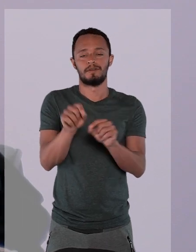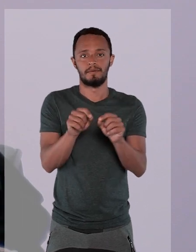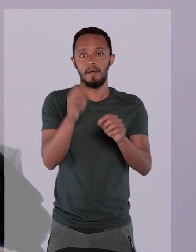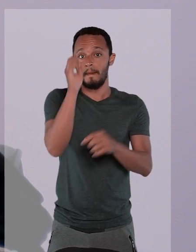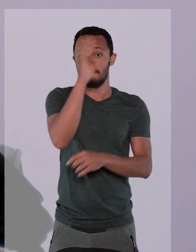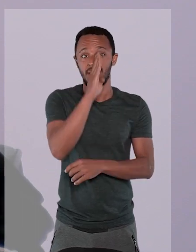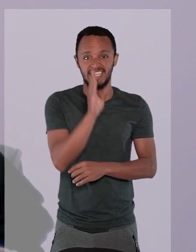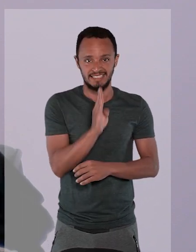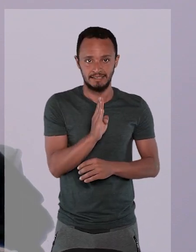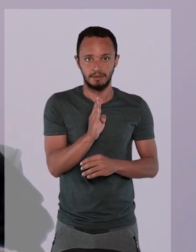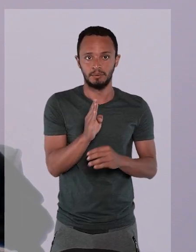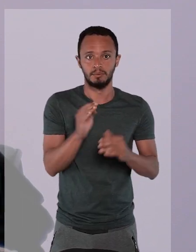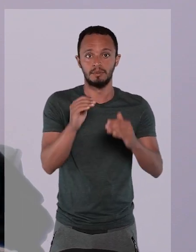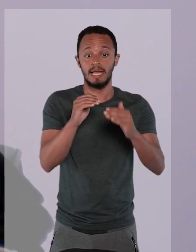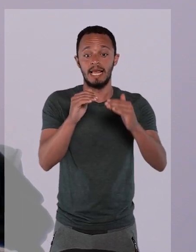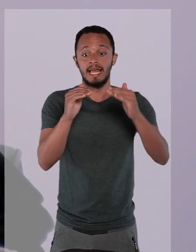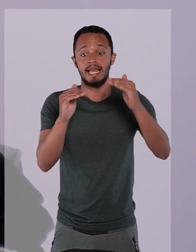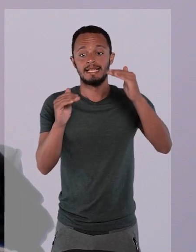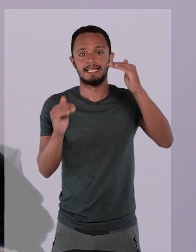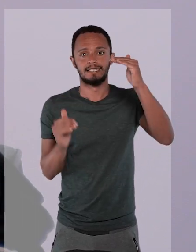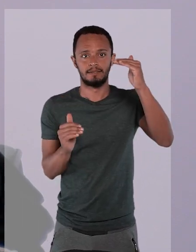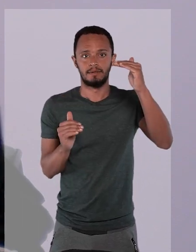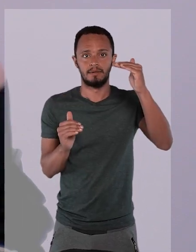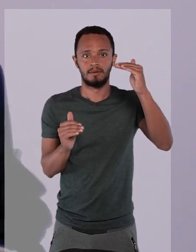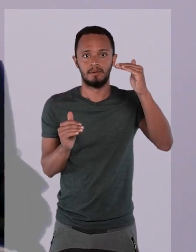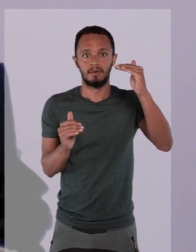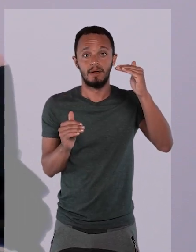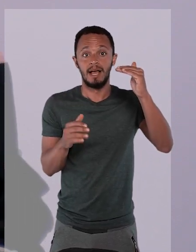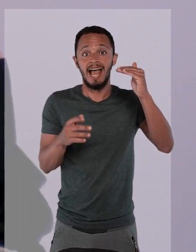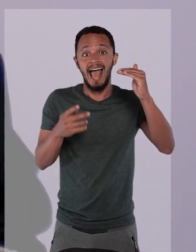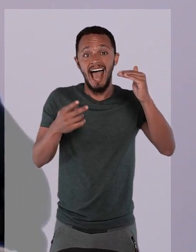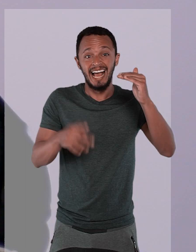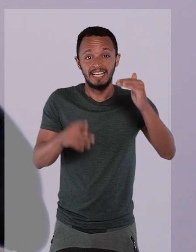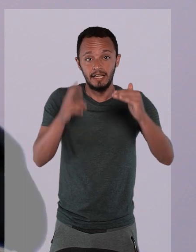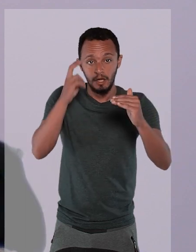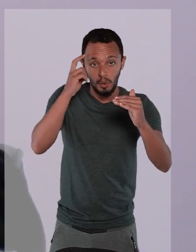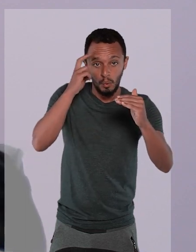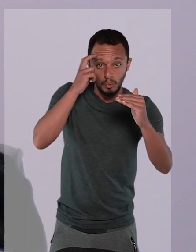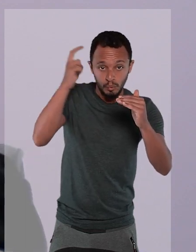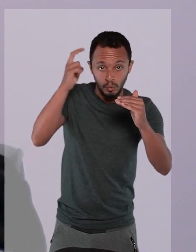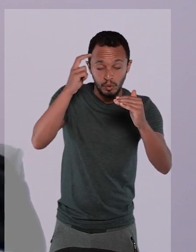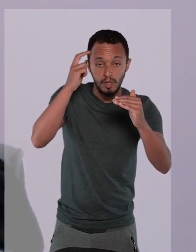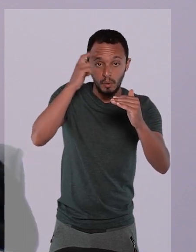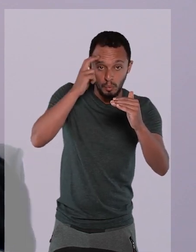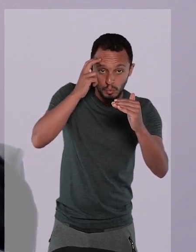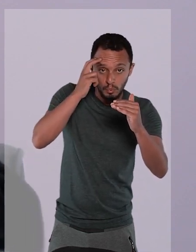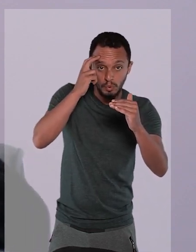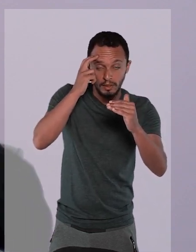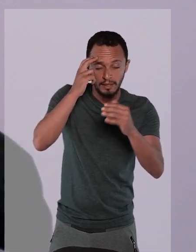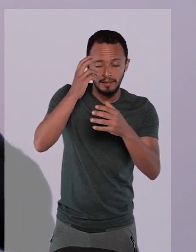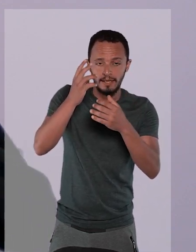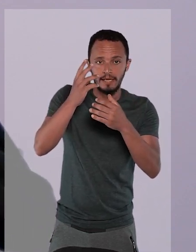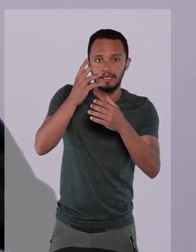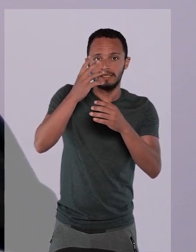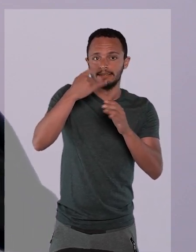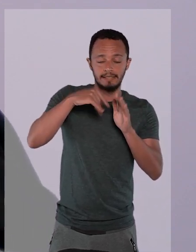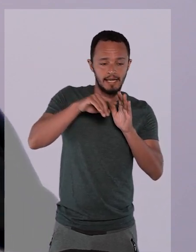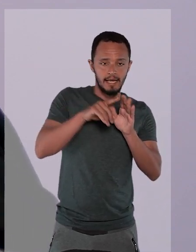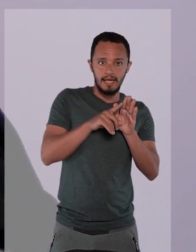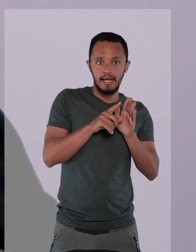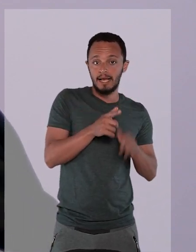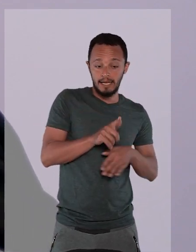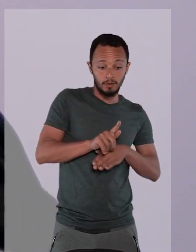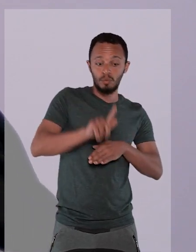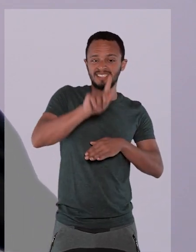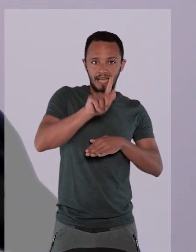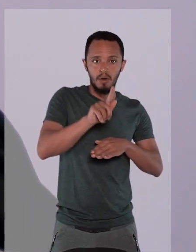concentracionista. Nós nunca tivemos cultura da doação, nunca. Não há exemplo disso, a não ser coisas ali muito pontuais.